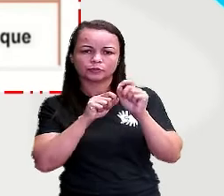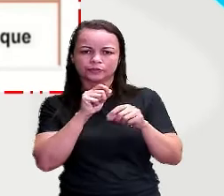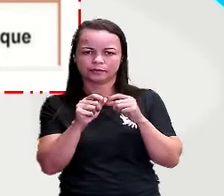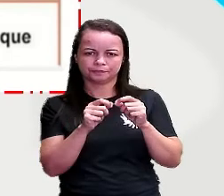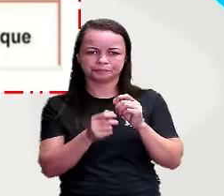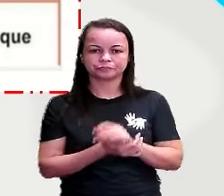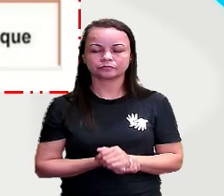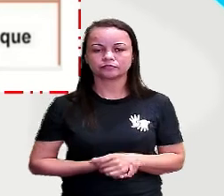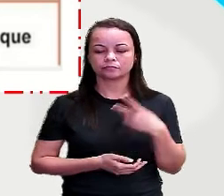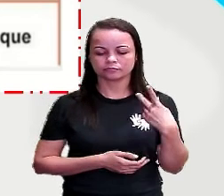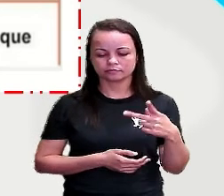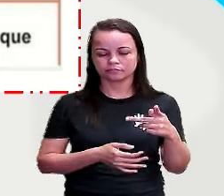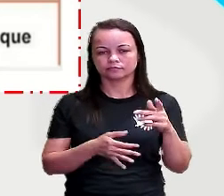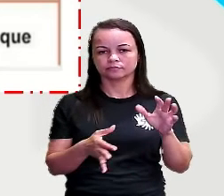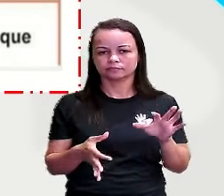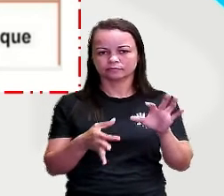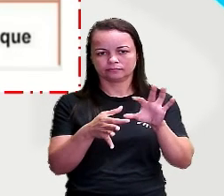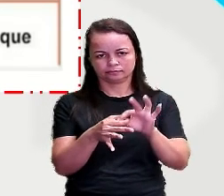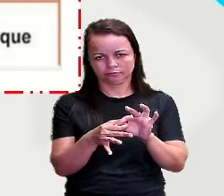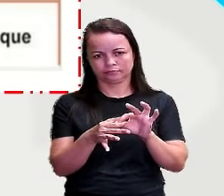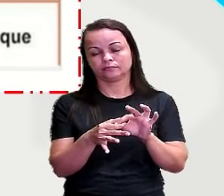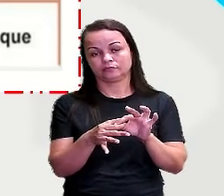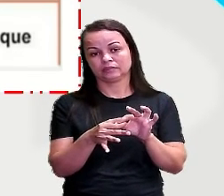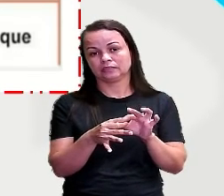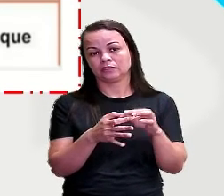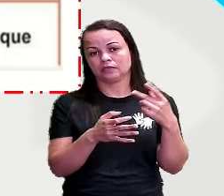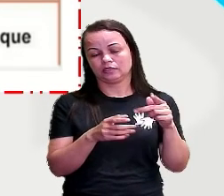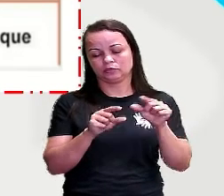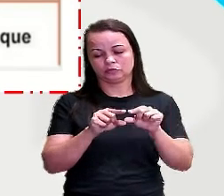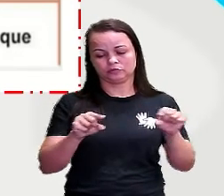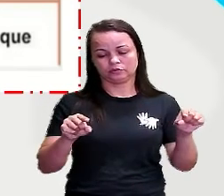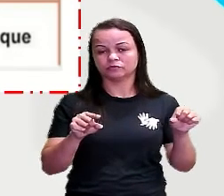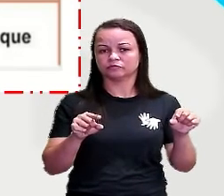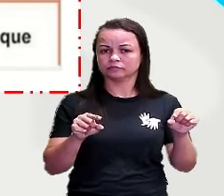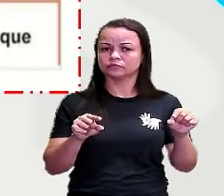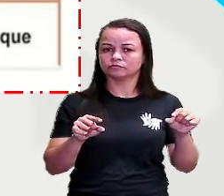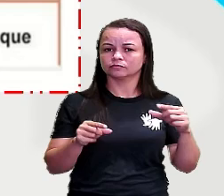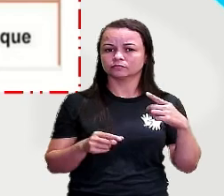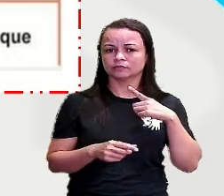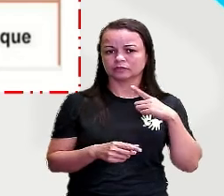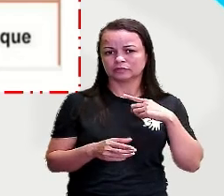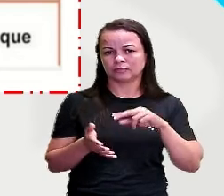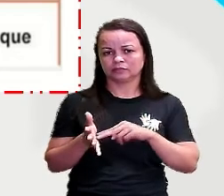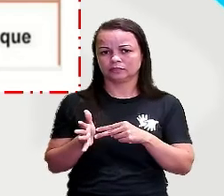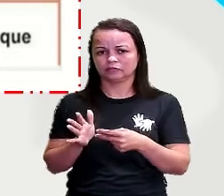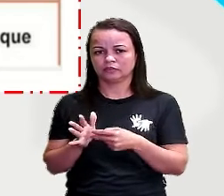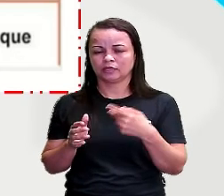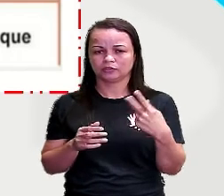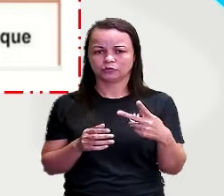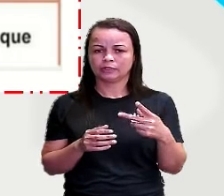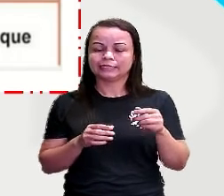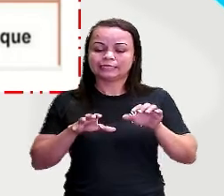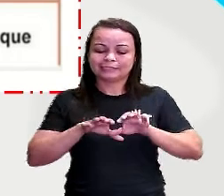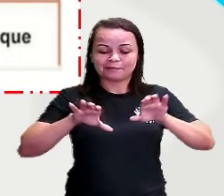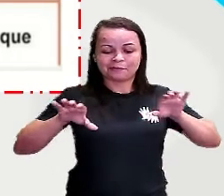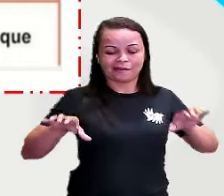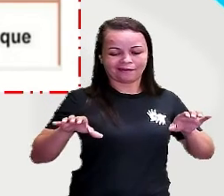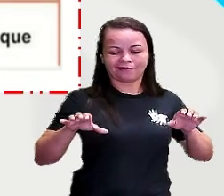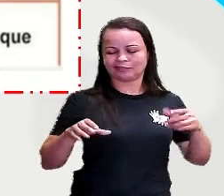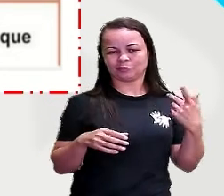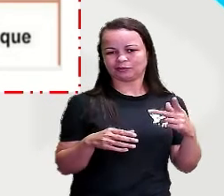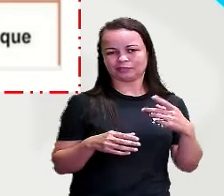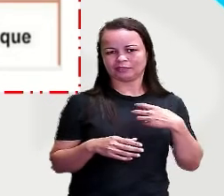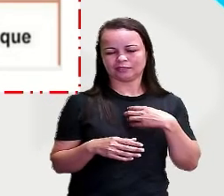que essa ligação vai unir essas orações, trazer sentido. E elas separadas aí não tinha sentido, porque se eu